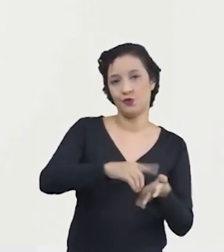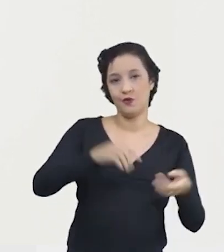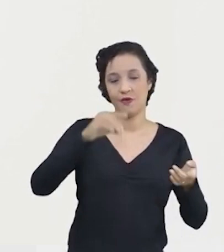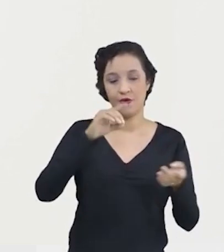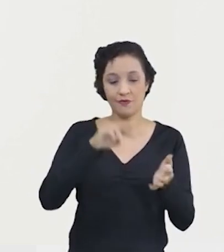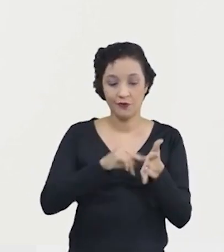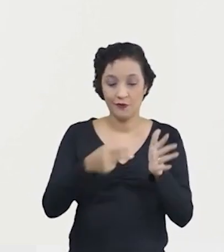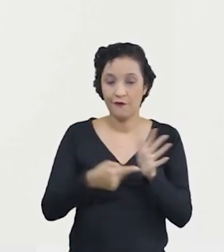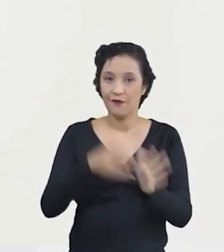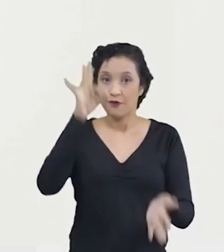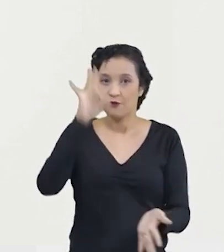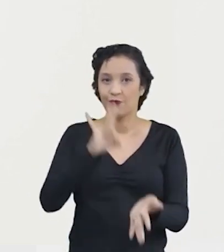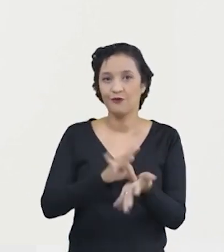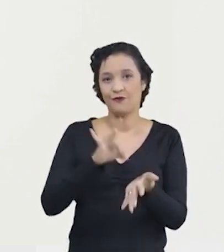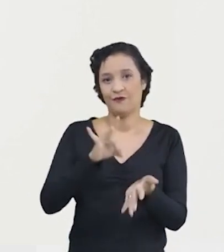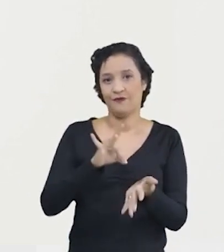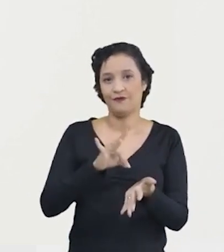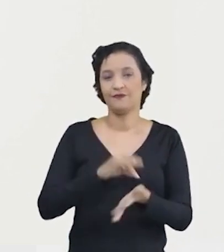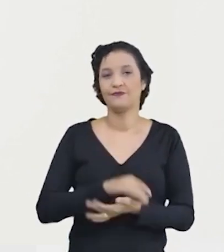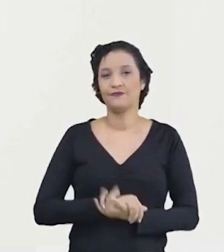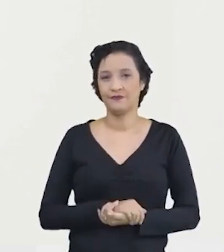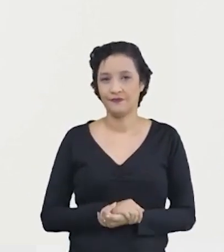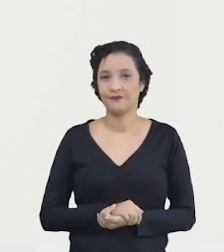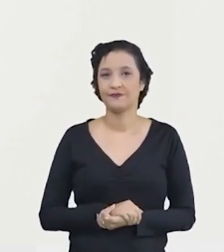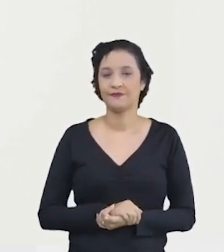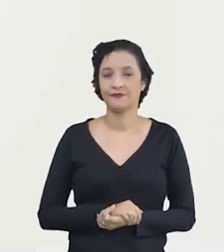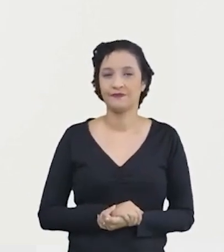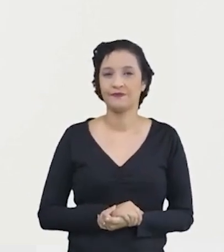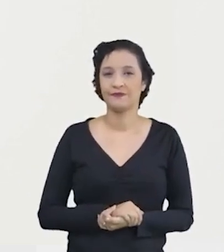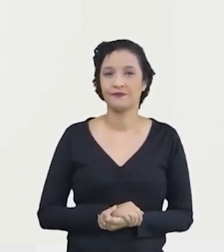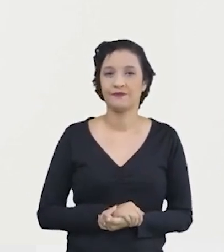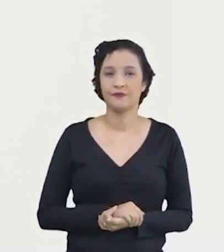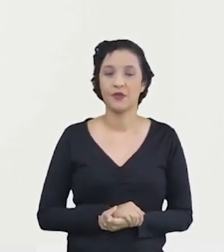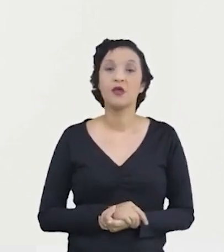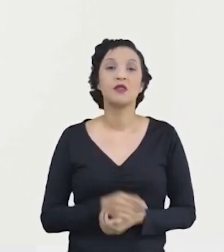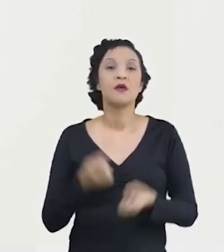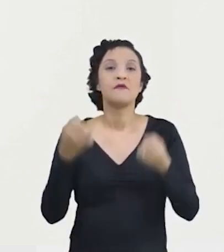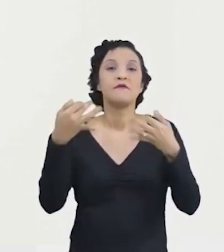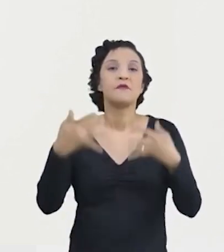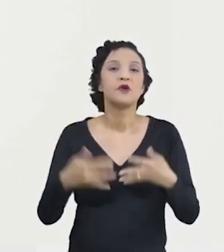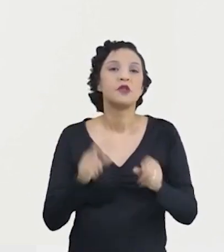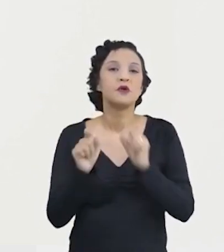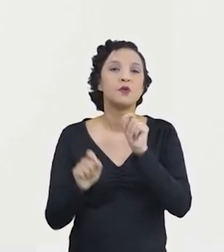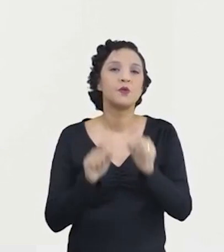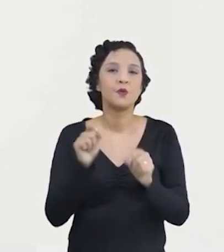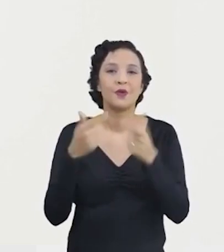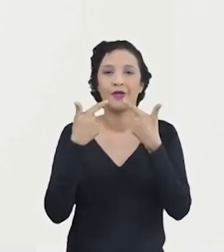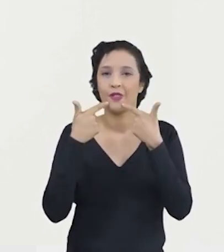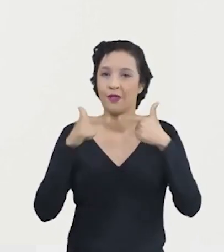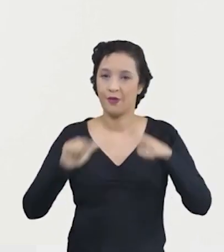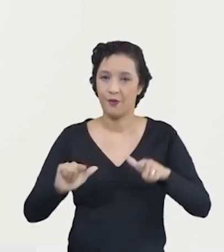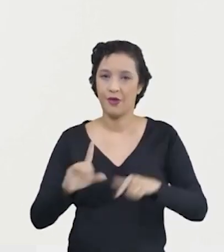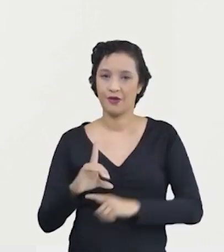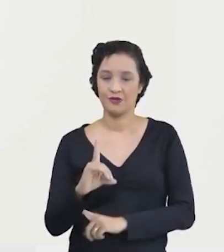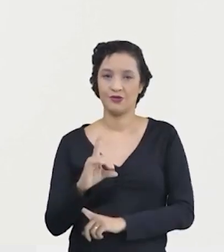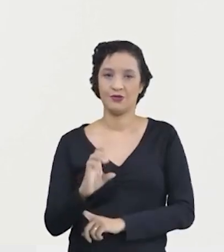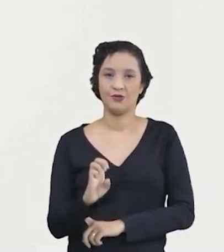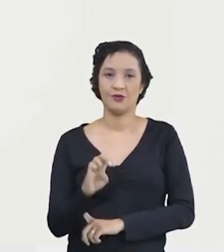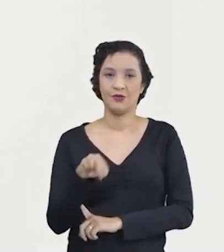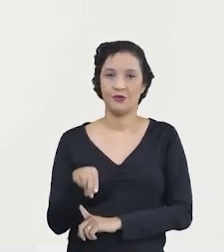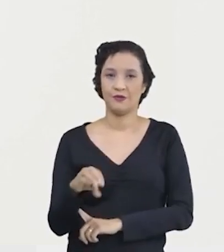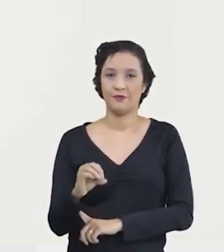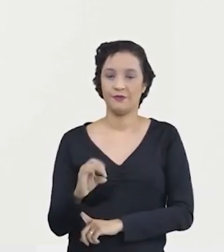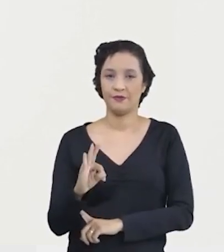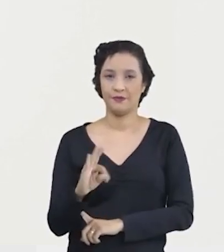sentido que elas se encontram no dicionário. A gente está falando de qual linguagem? Na linguagem